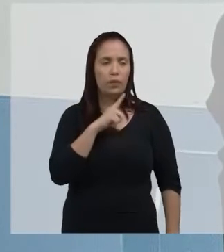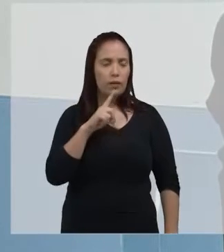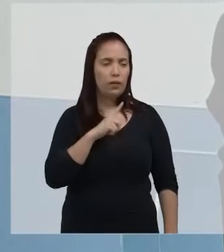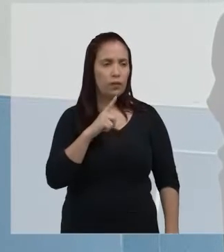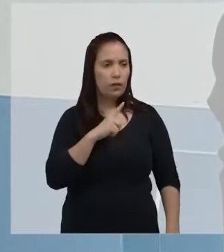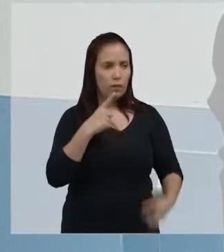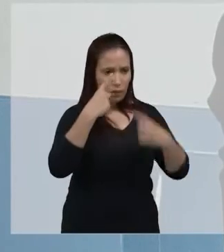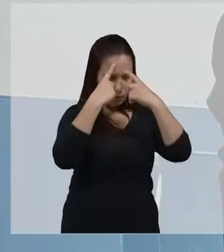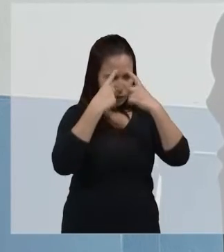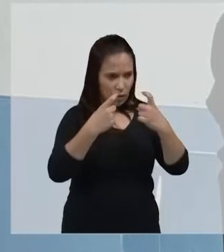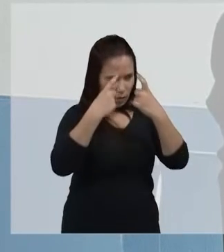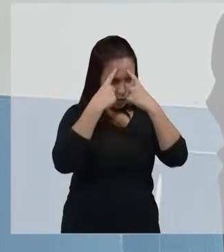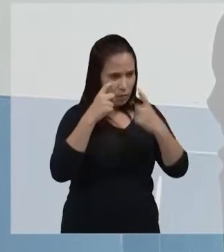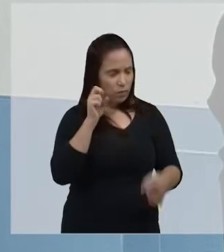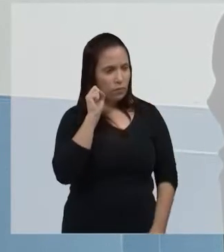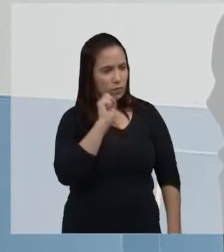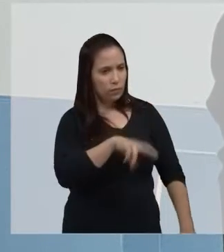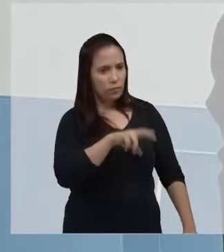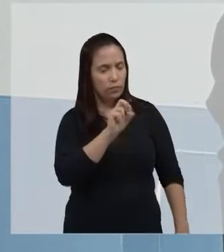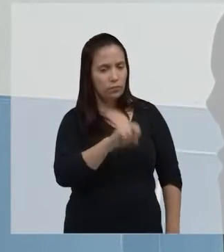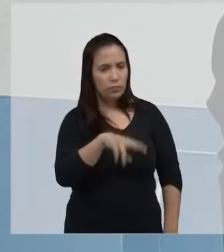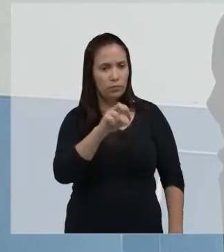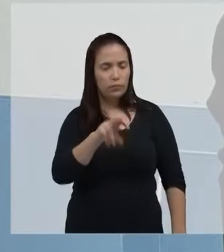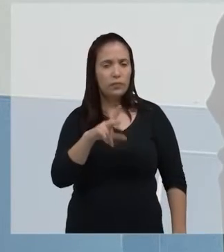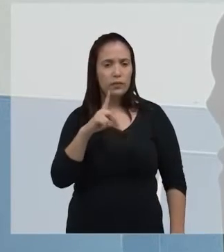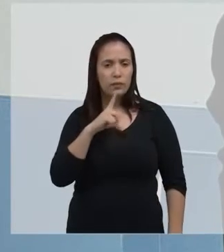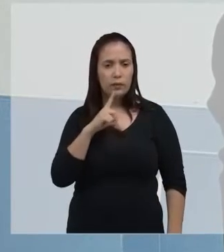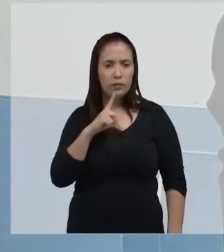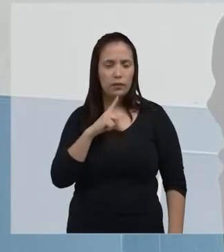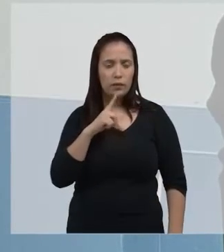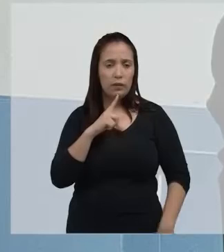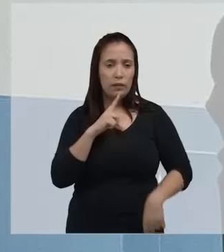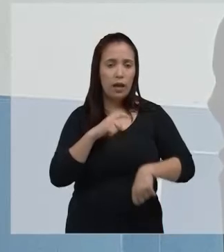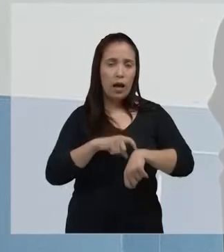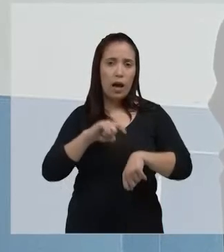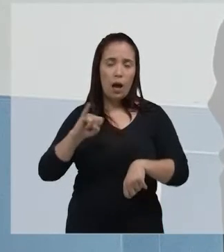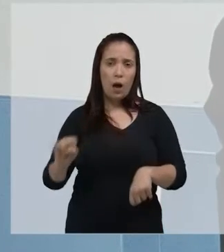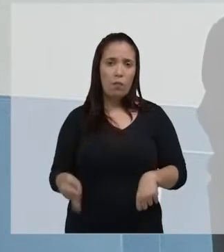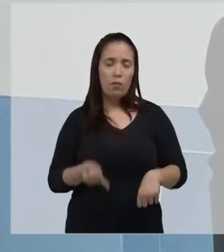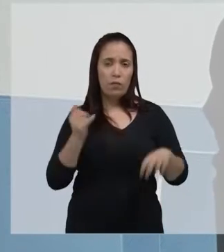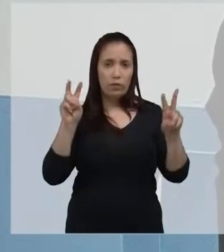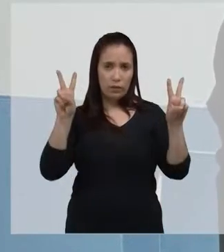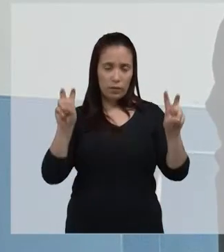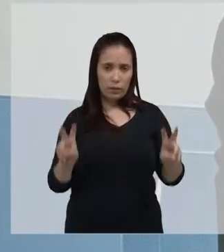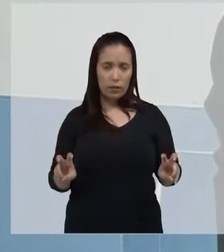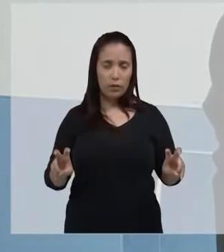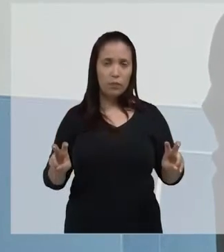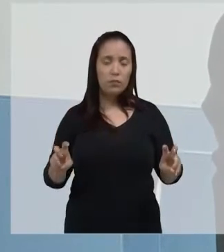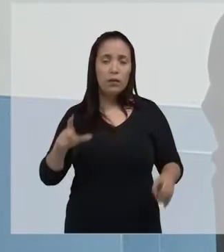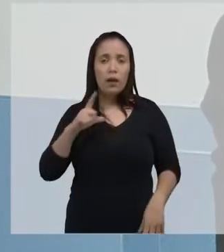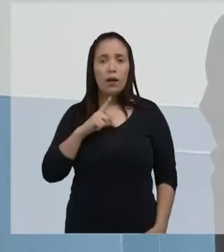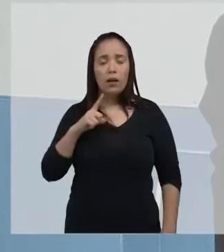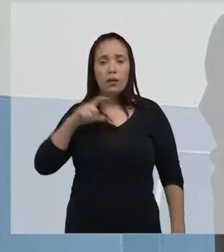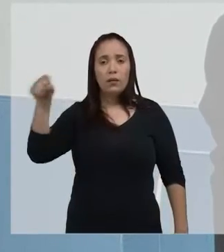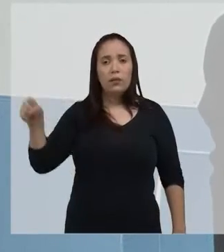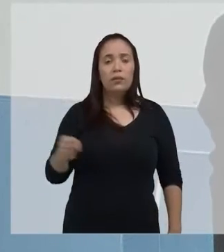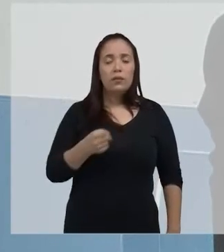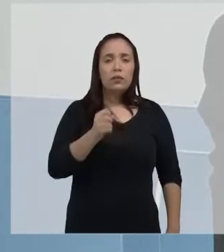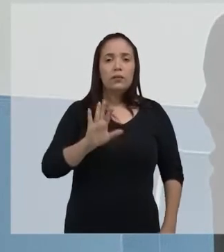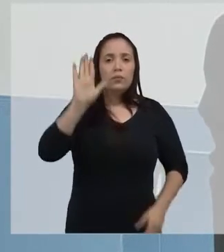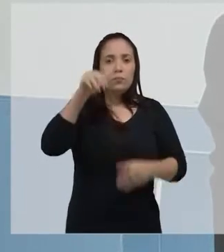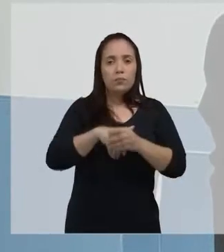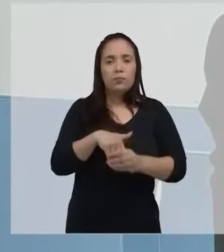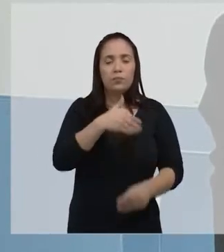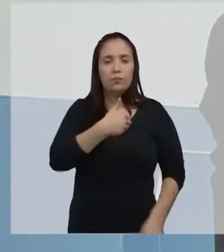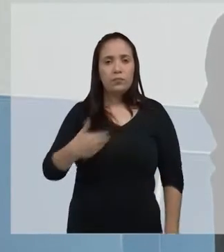violência, está lançando um candidato, nós já temos 5 minutos, eu quero entrar nesse assunto, está lançando um candidato a